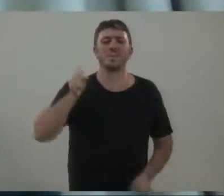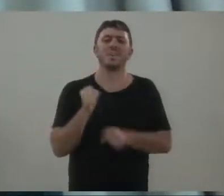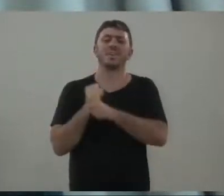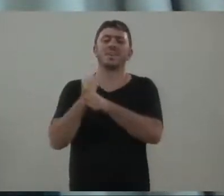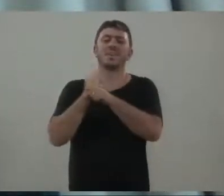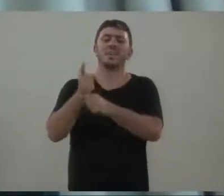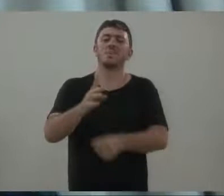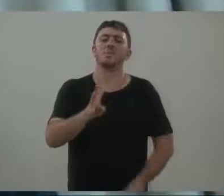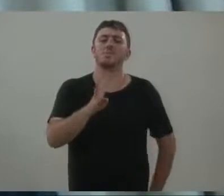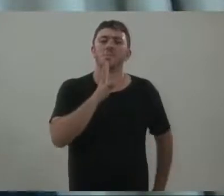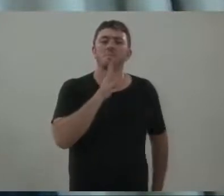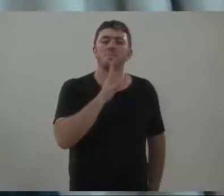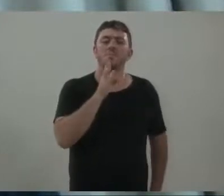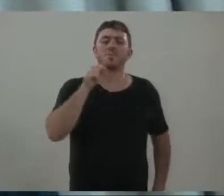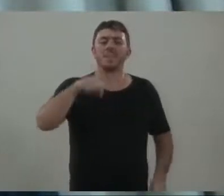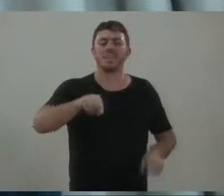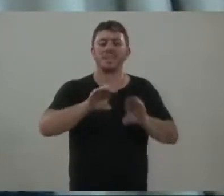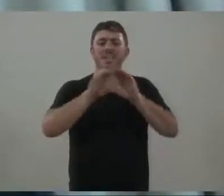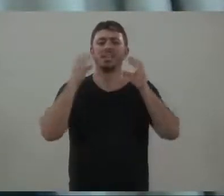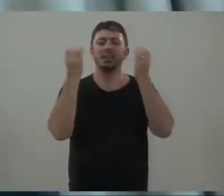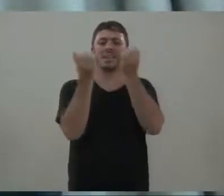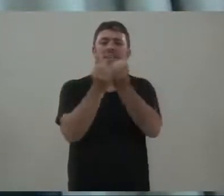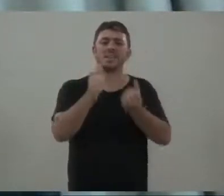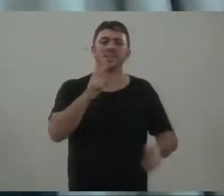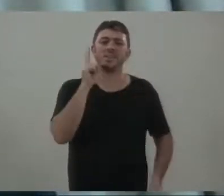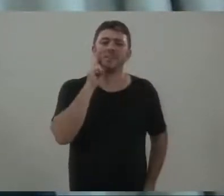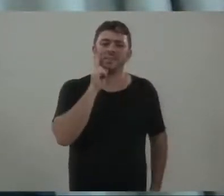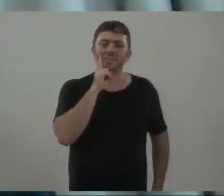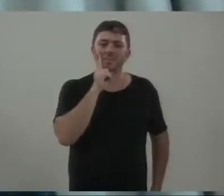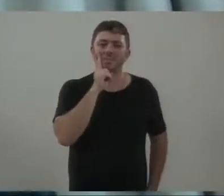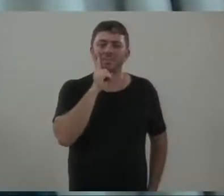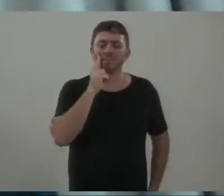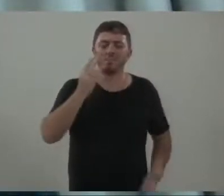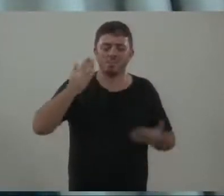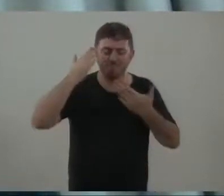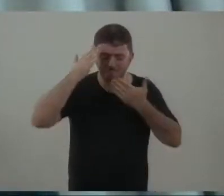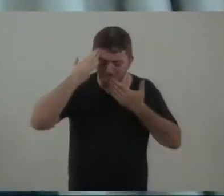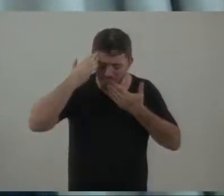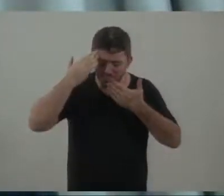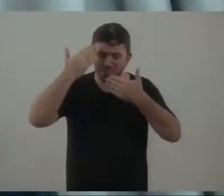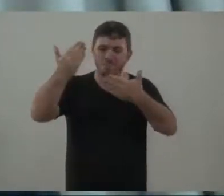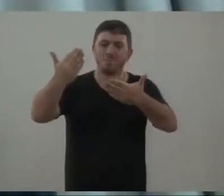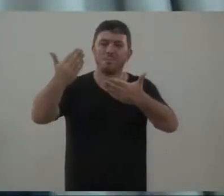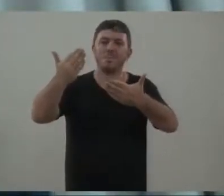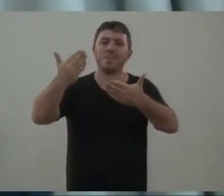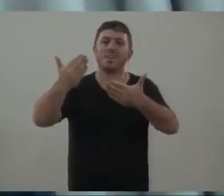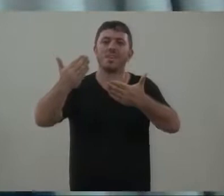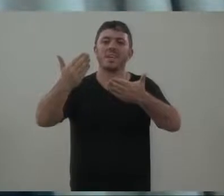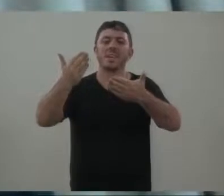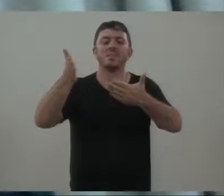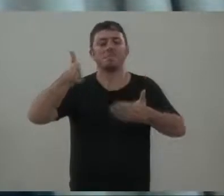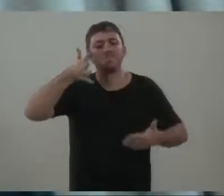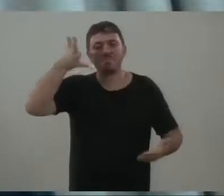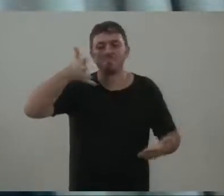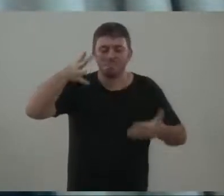um conhecimento vasto na Câmara Municipal de Vinhedo e na nossa cidade. Obrigado pelas